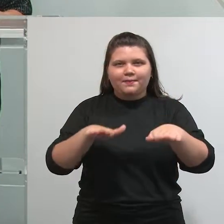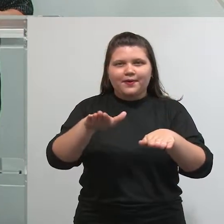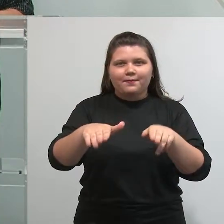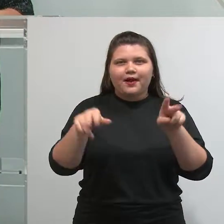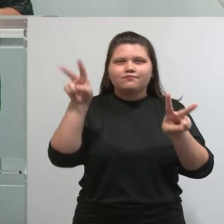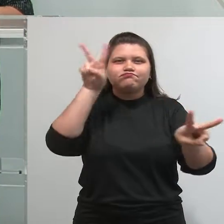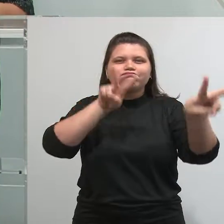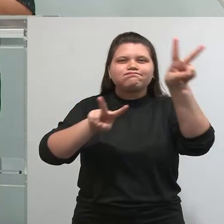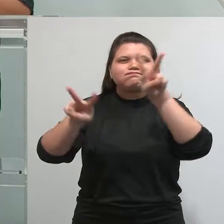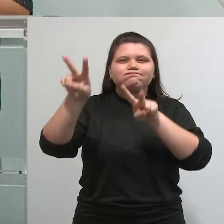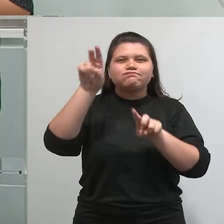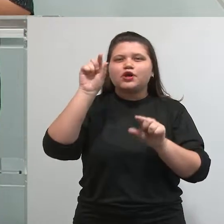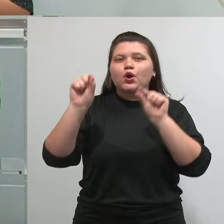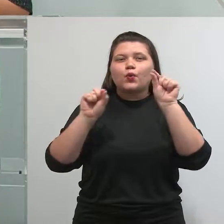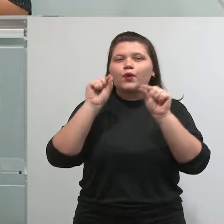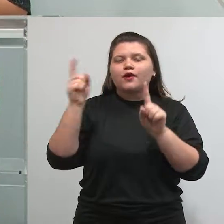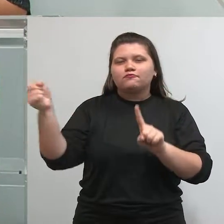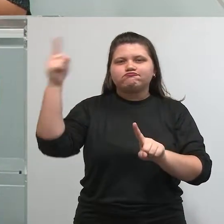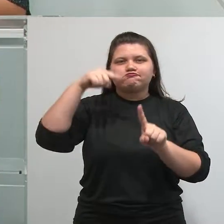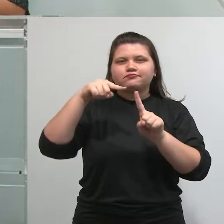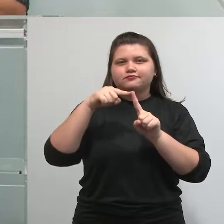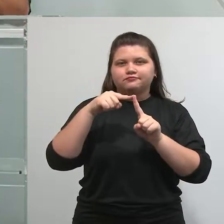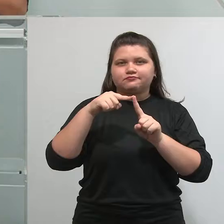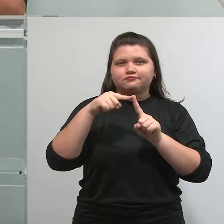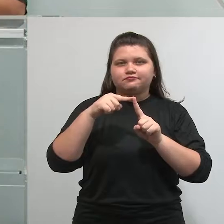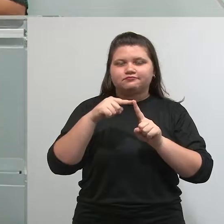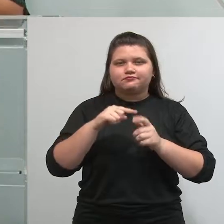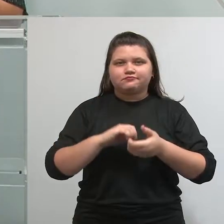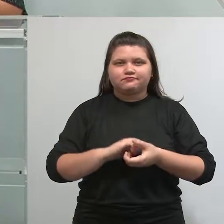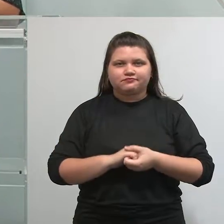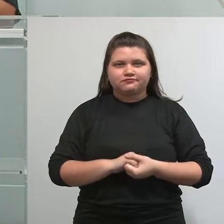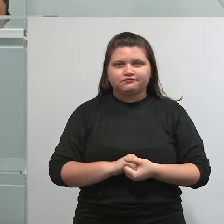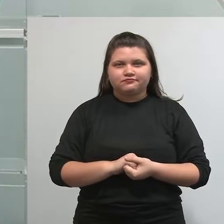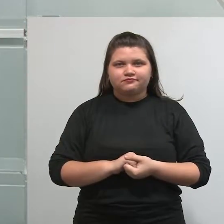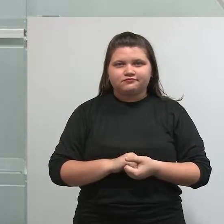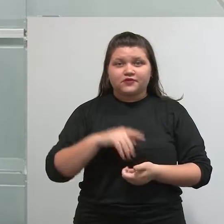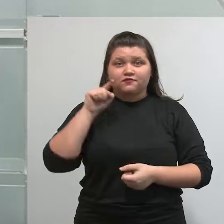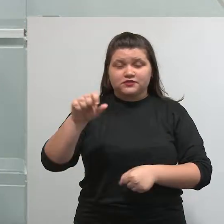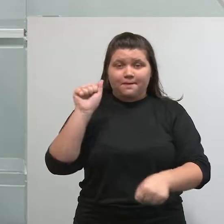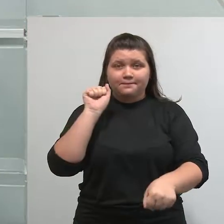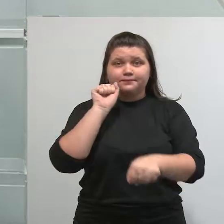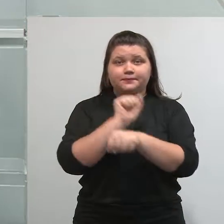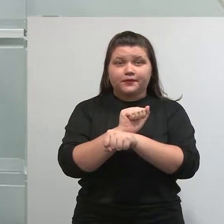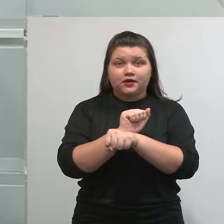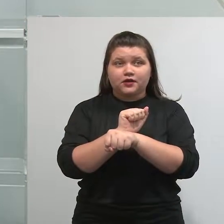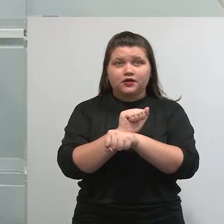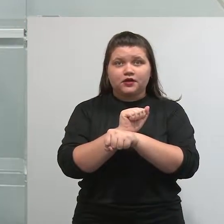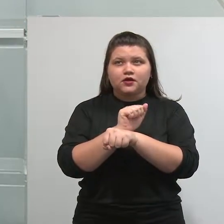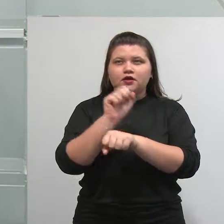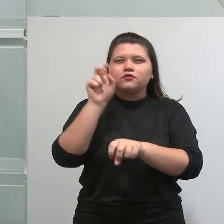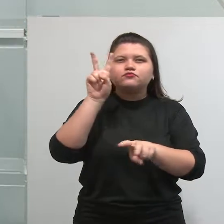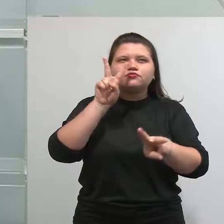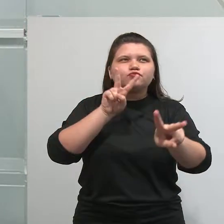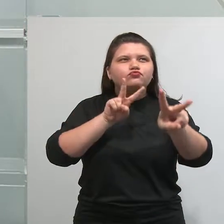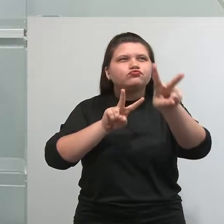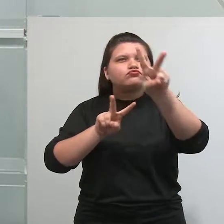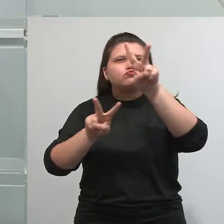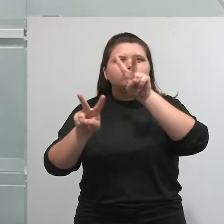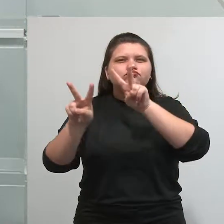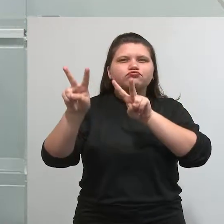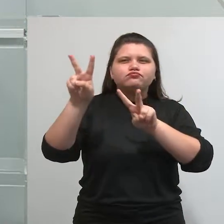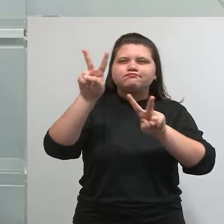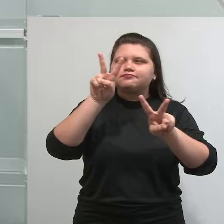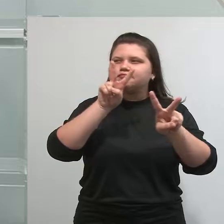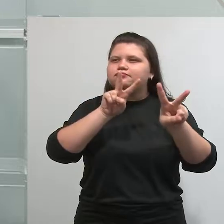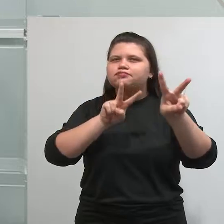observar, ele tem como finalidade de você realmente parar e prestar atenção